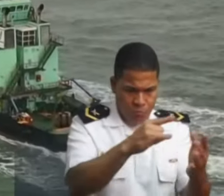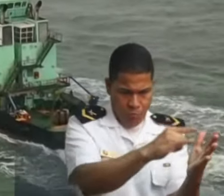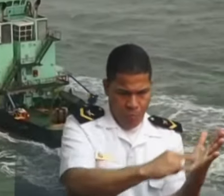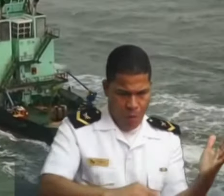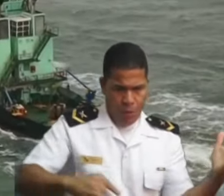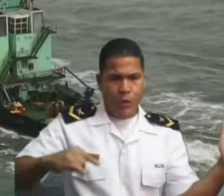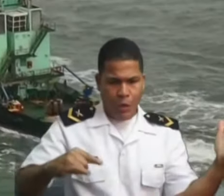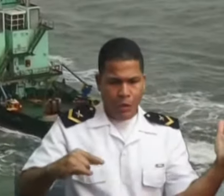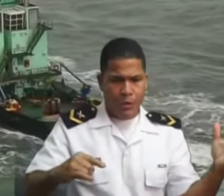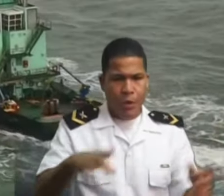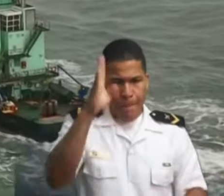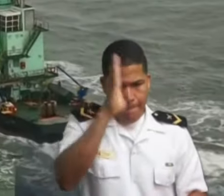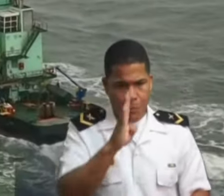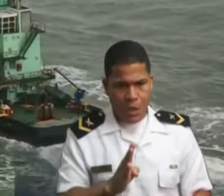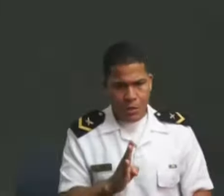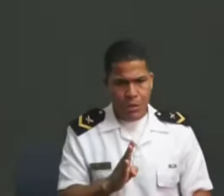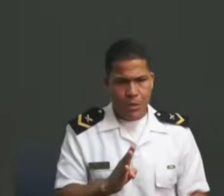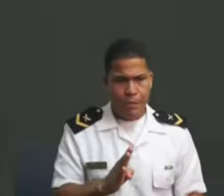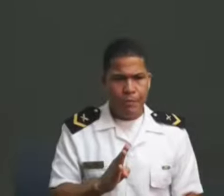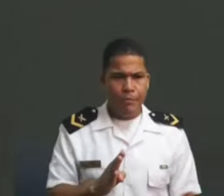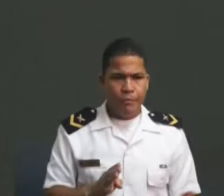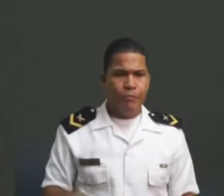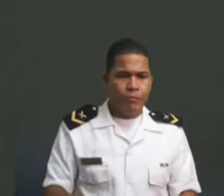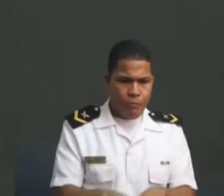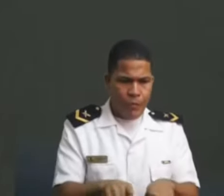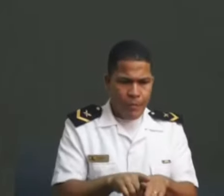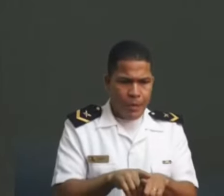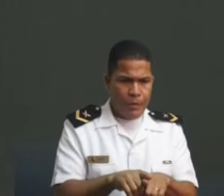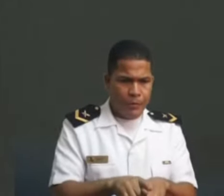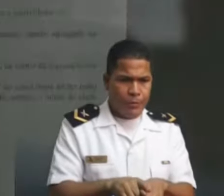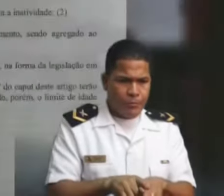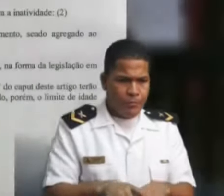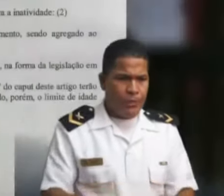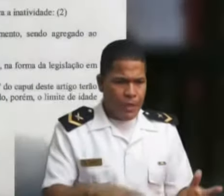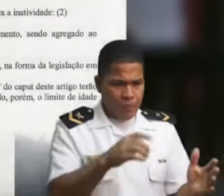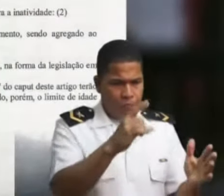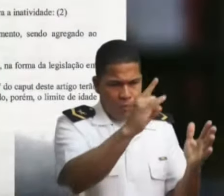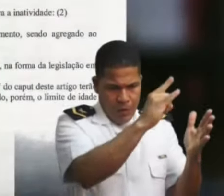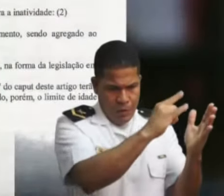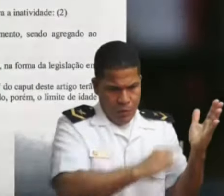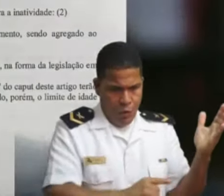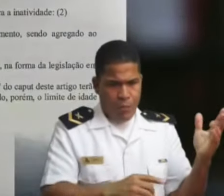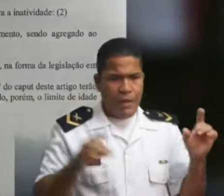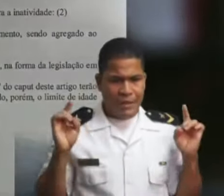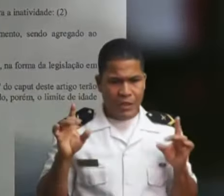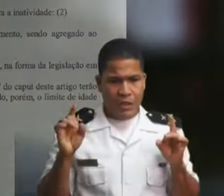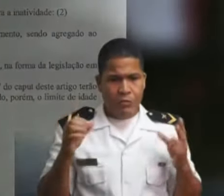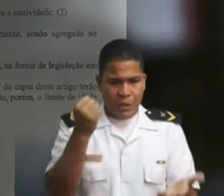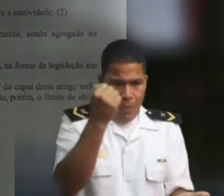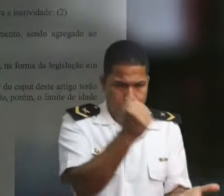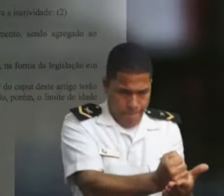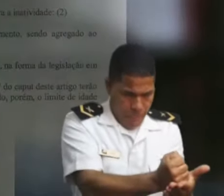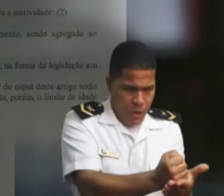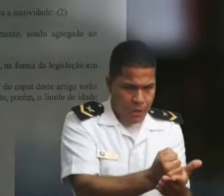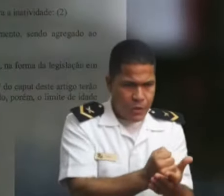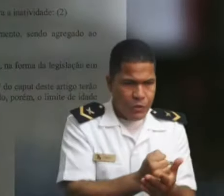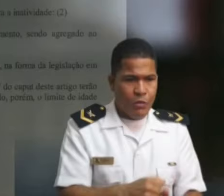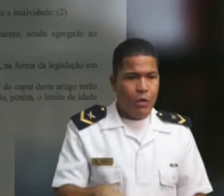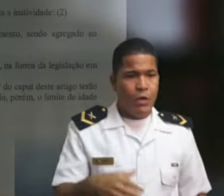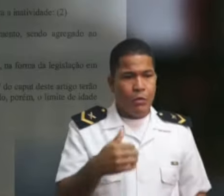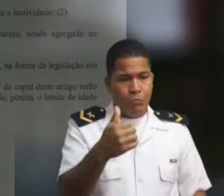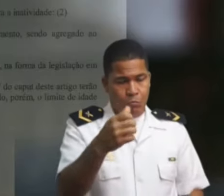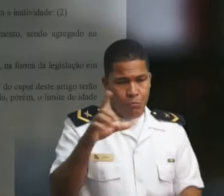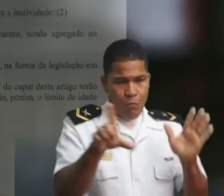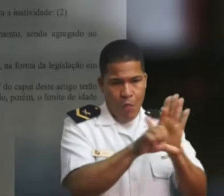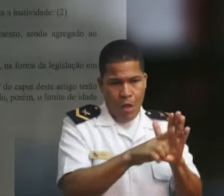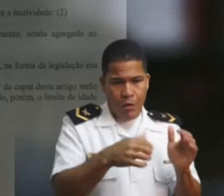ônus sobre embarcações brasileiras e do Registro Especial Brasileiro. A Lei número 2.180, de